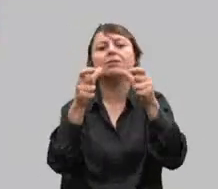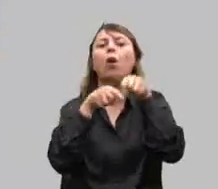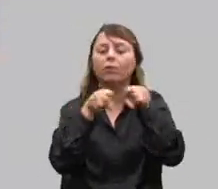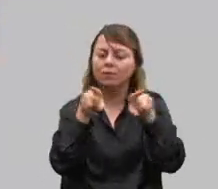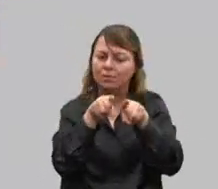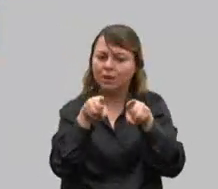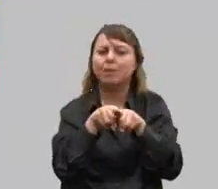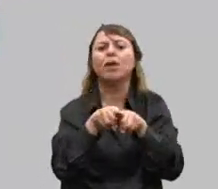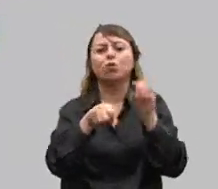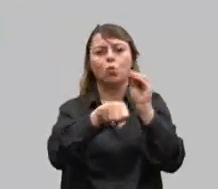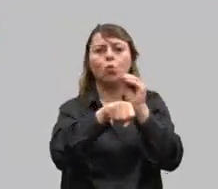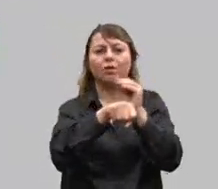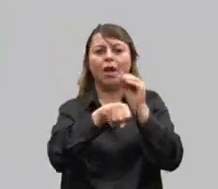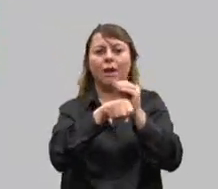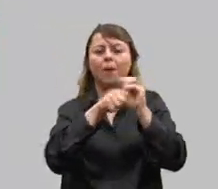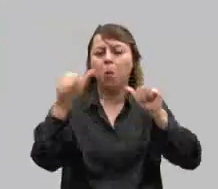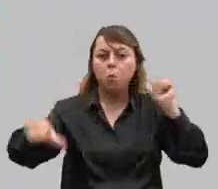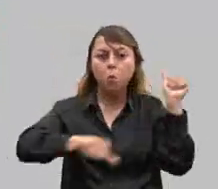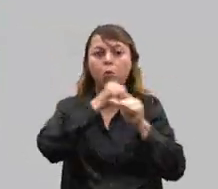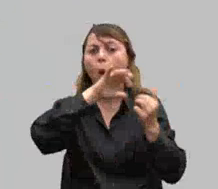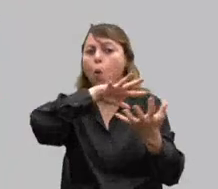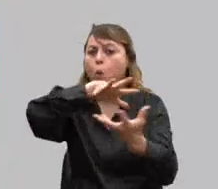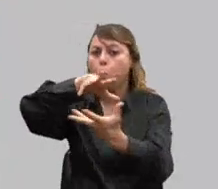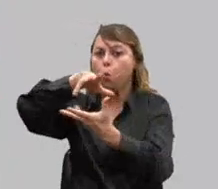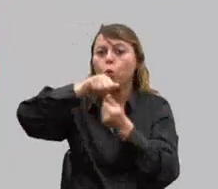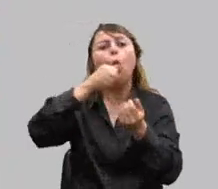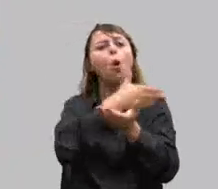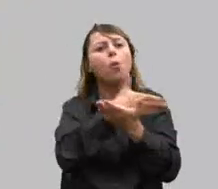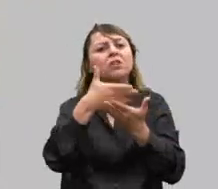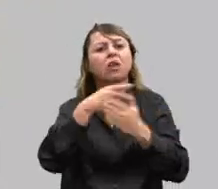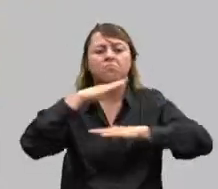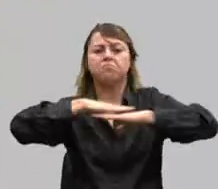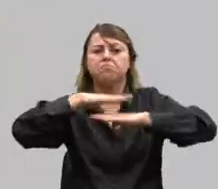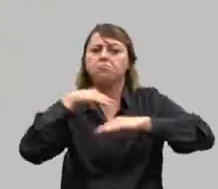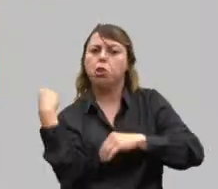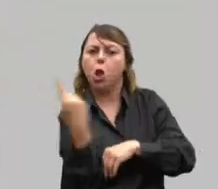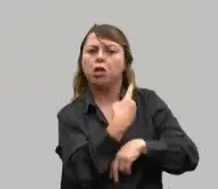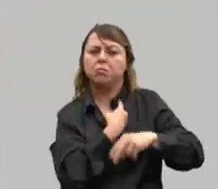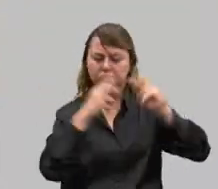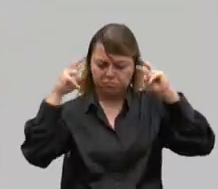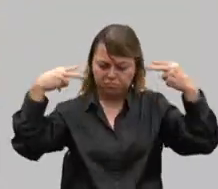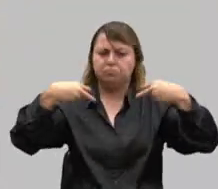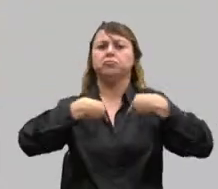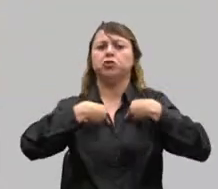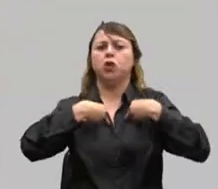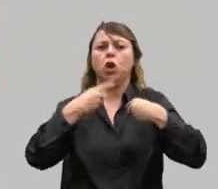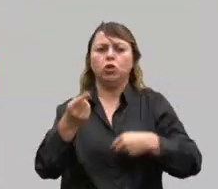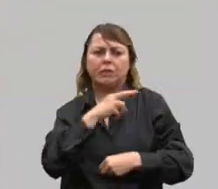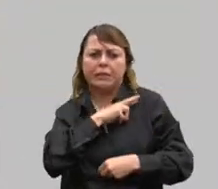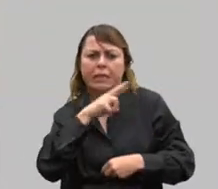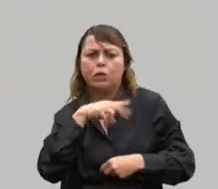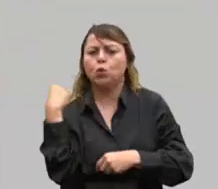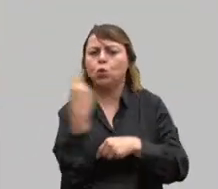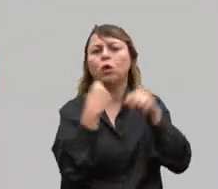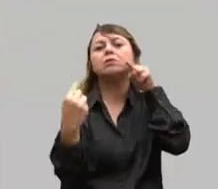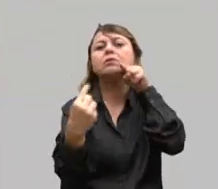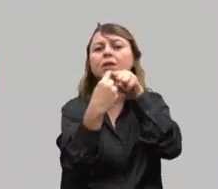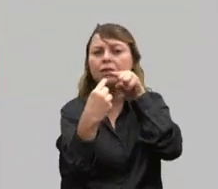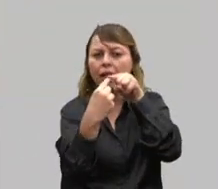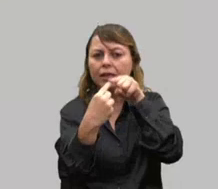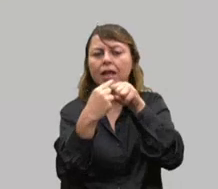para mudar o mundo comecemos a mudar nós mesmos as nossas crenças os nossos ideais